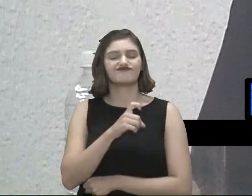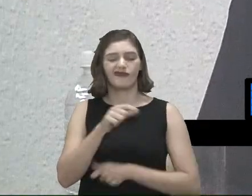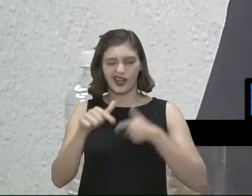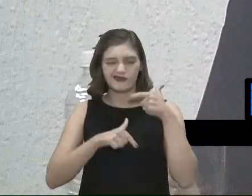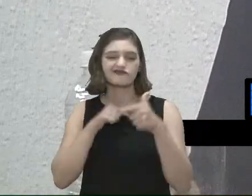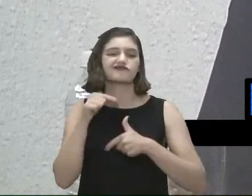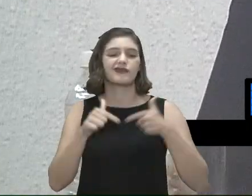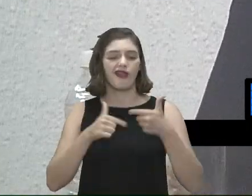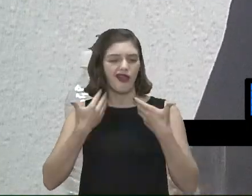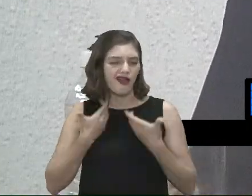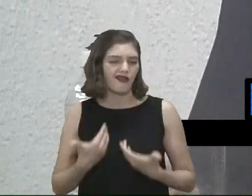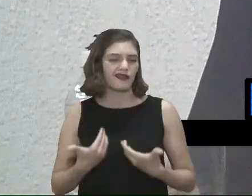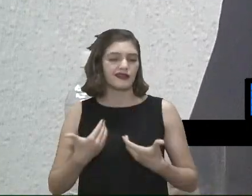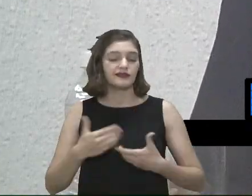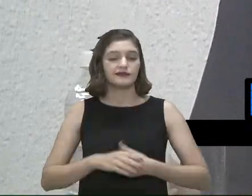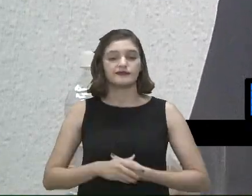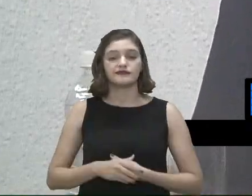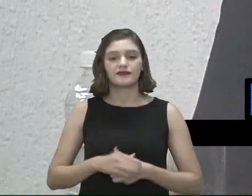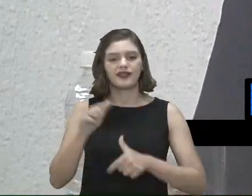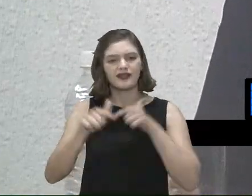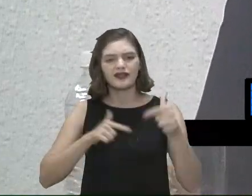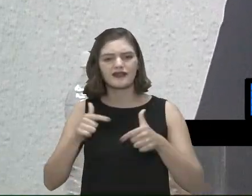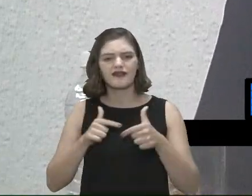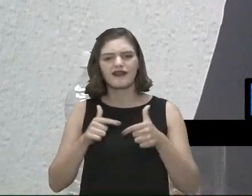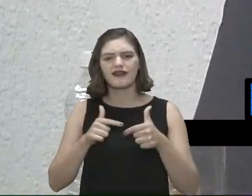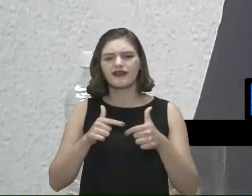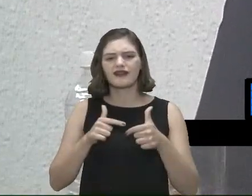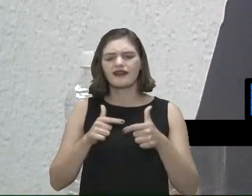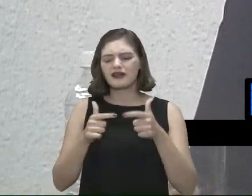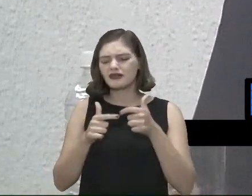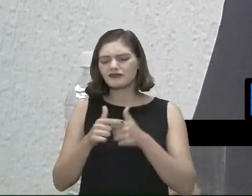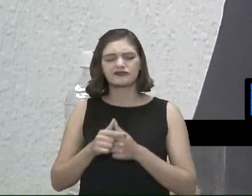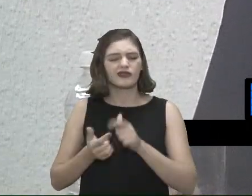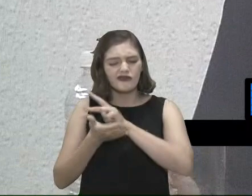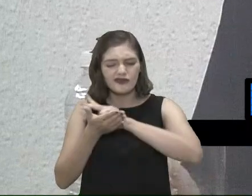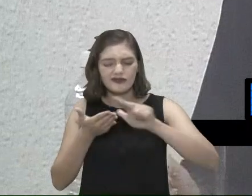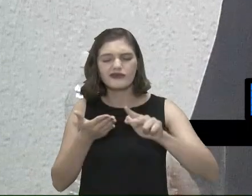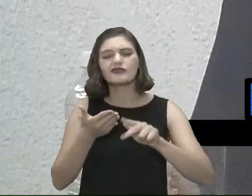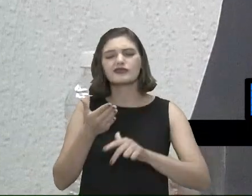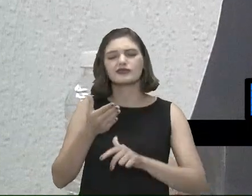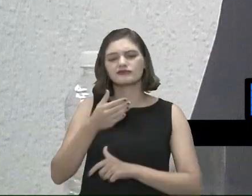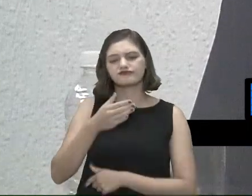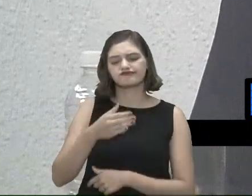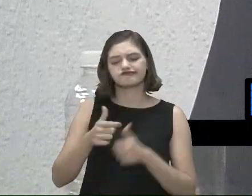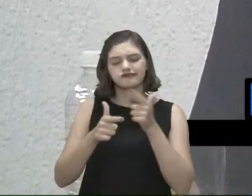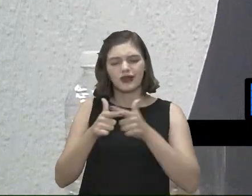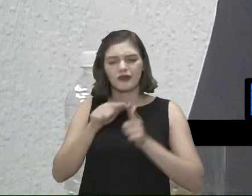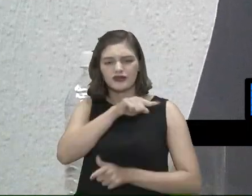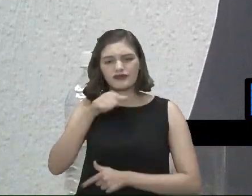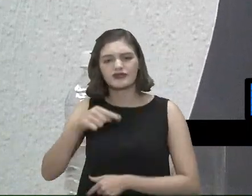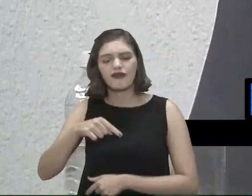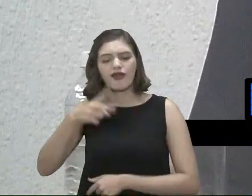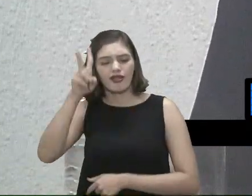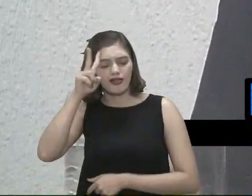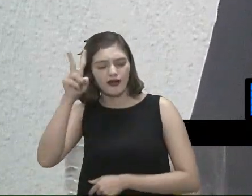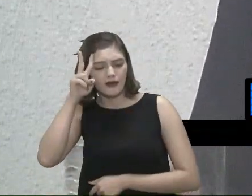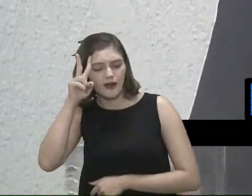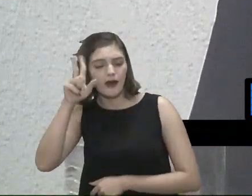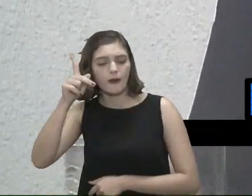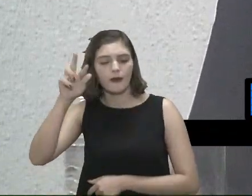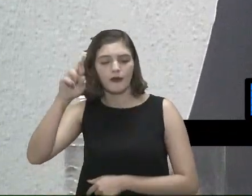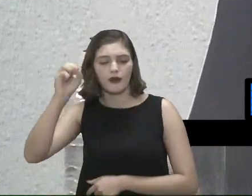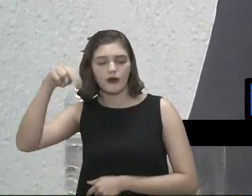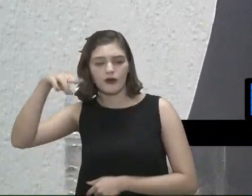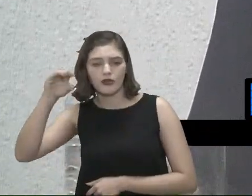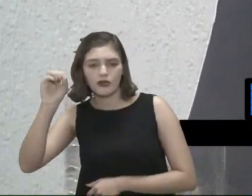trabalho, né? Dá tanto trabalho, tantas coisas dão muito mais trabalho do que você simplesmente lembrar um pronome de uma pessoa trans, de você acertar. Ainda mais quando a